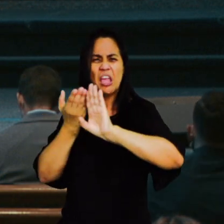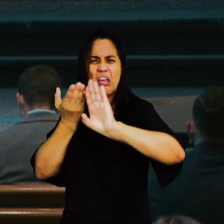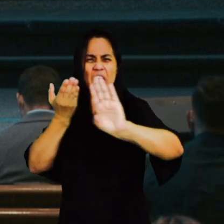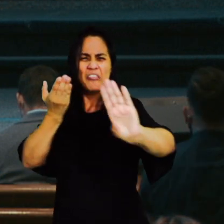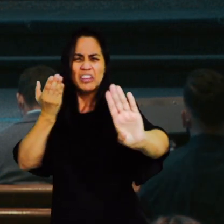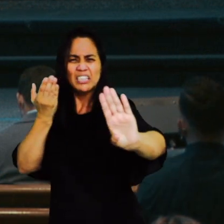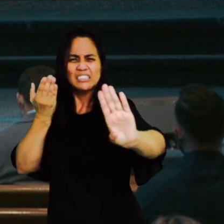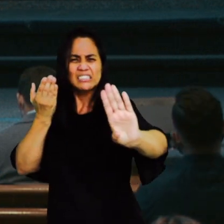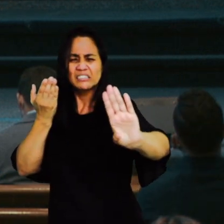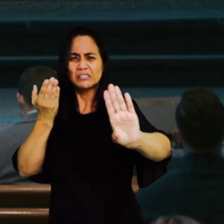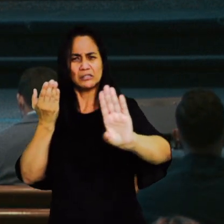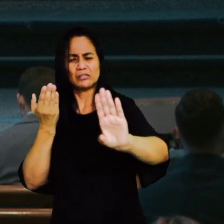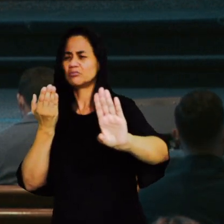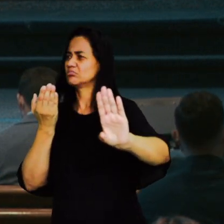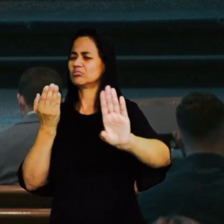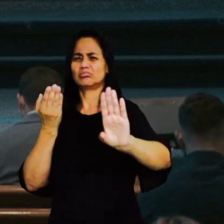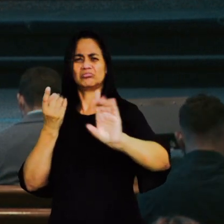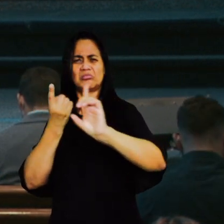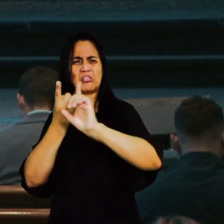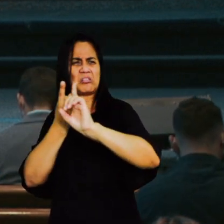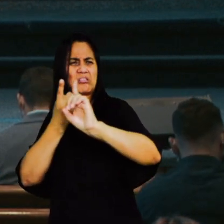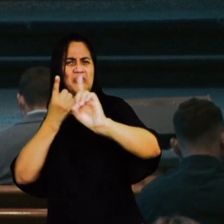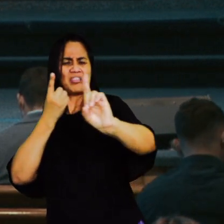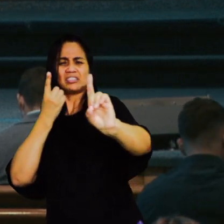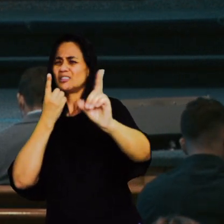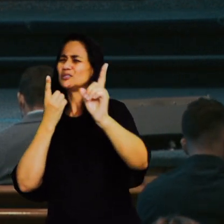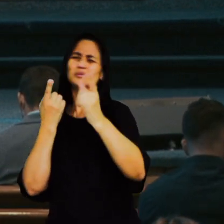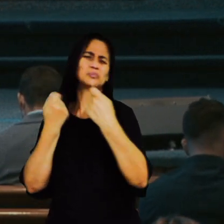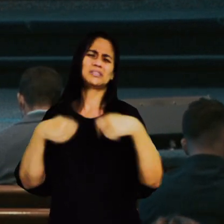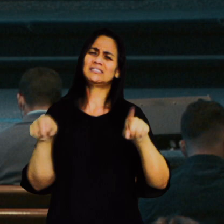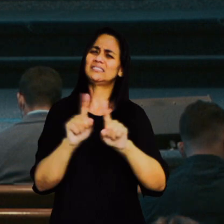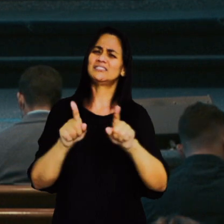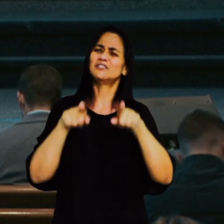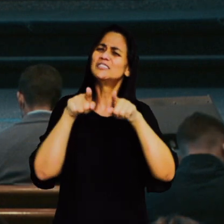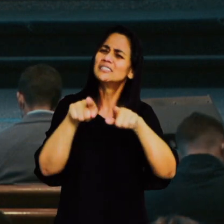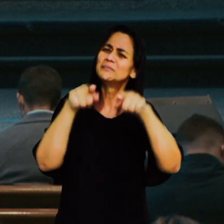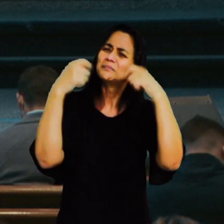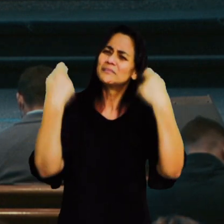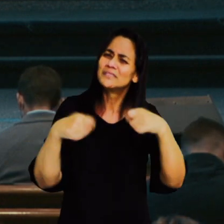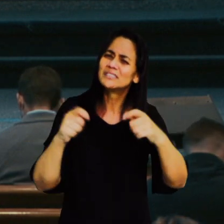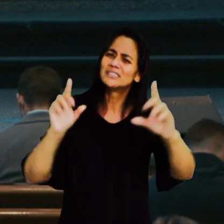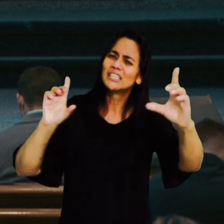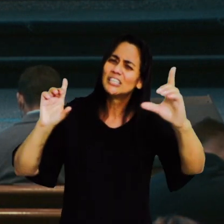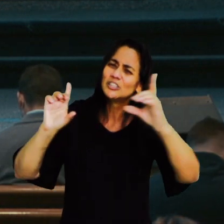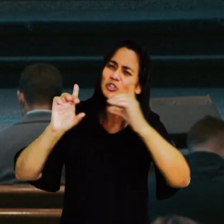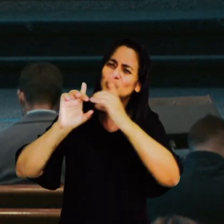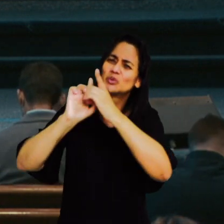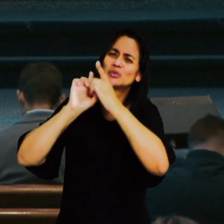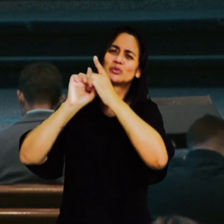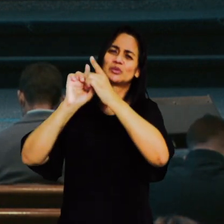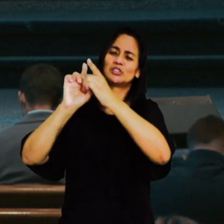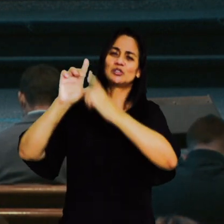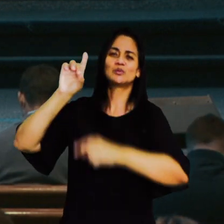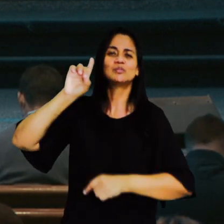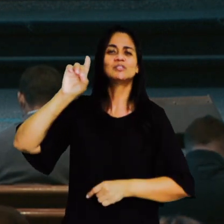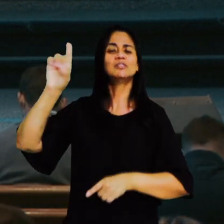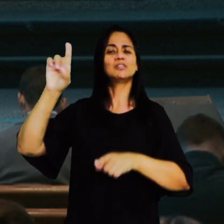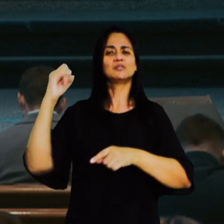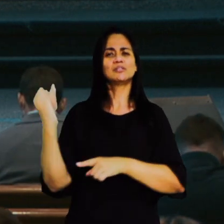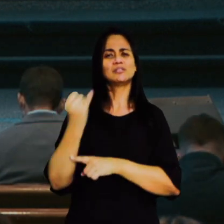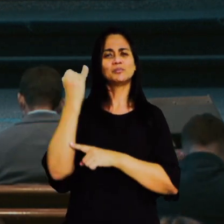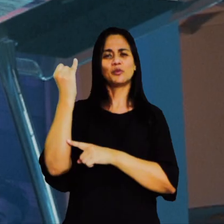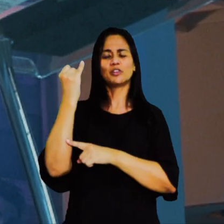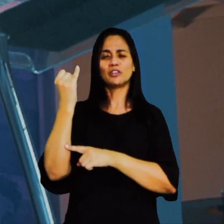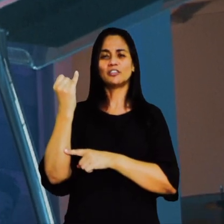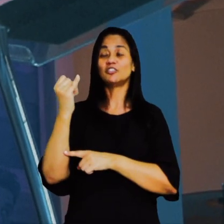ser muito próximo de Deus, e existe este convite: cheguemos perto de